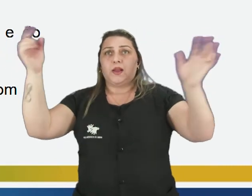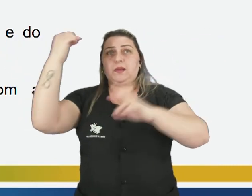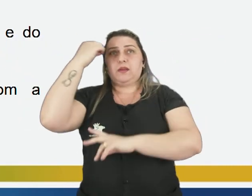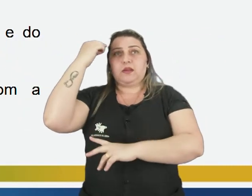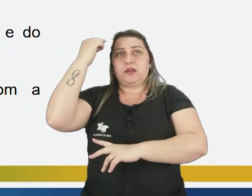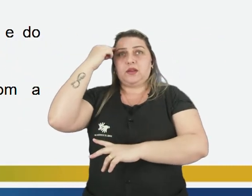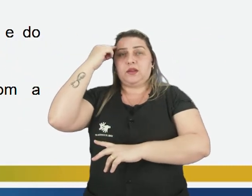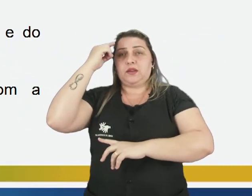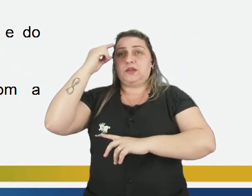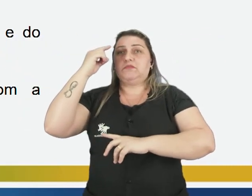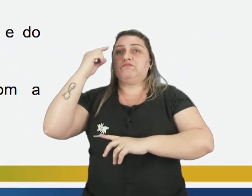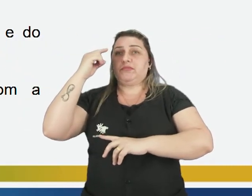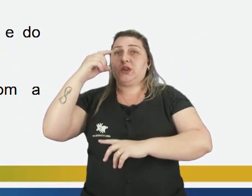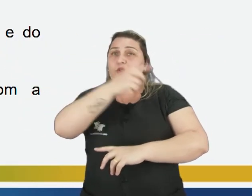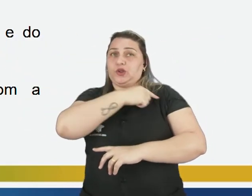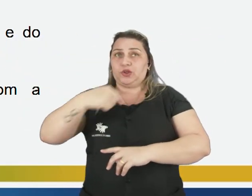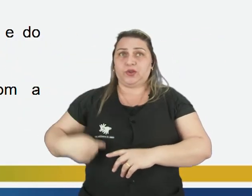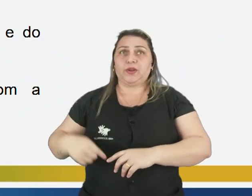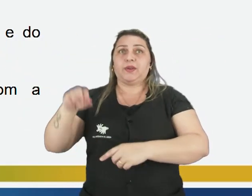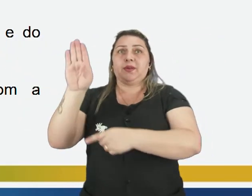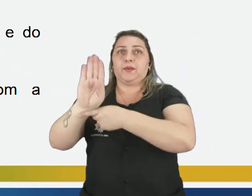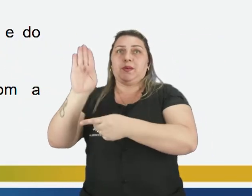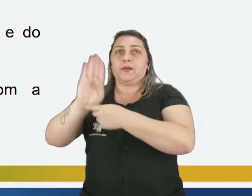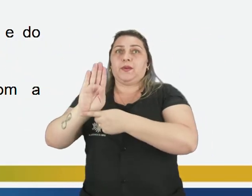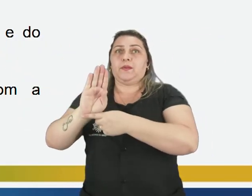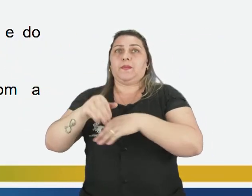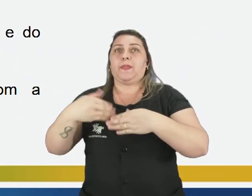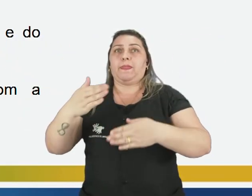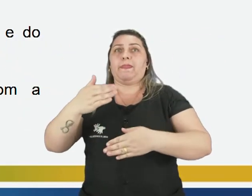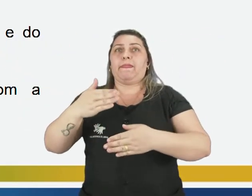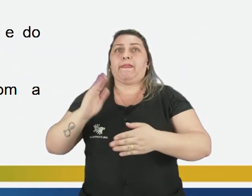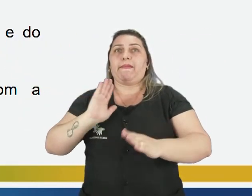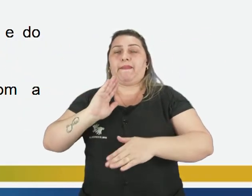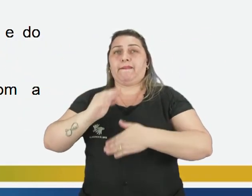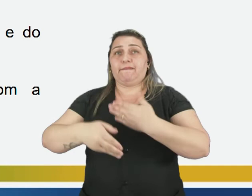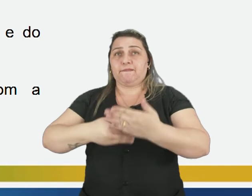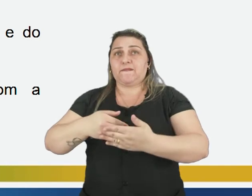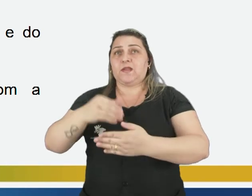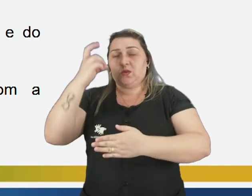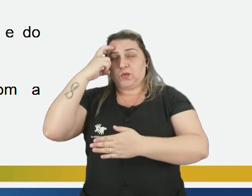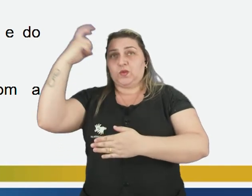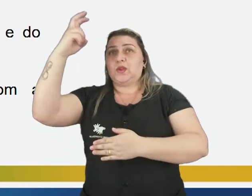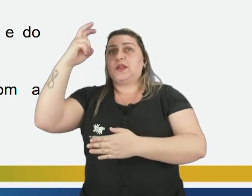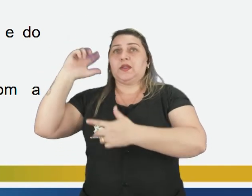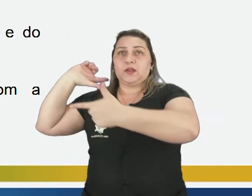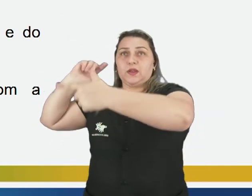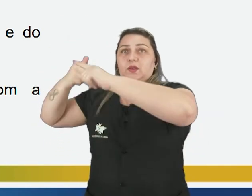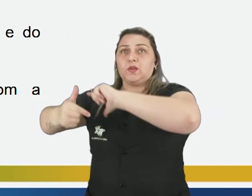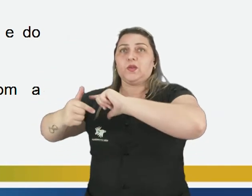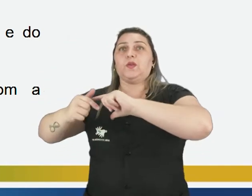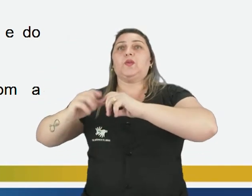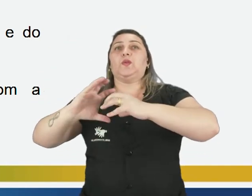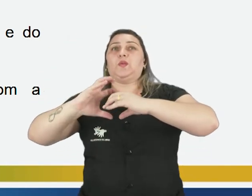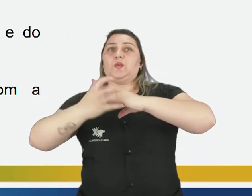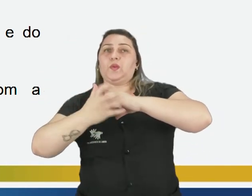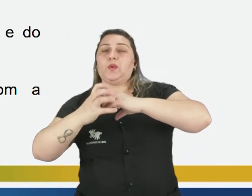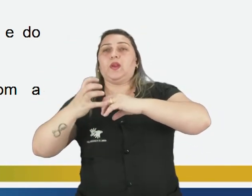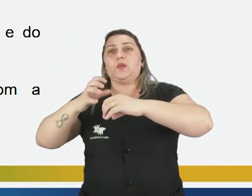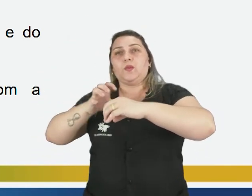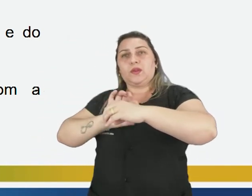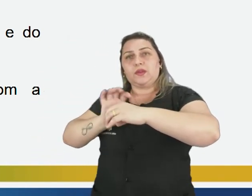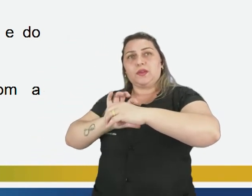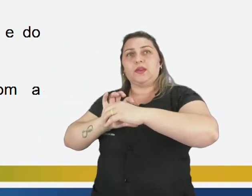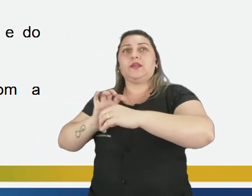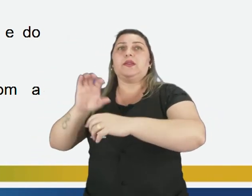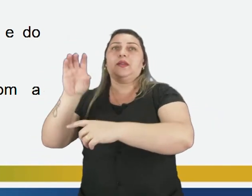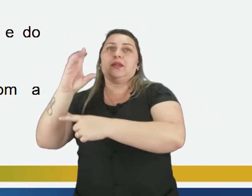de pensamento e de expressão na China. Letra B. Promover a integração das culturas tradicionais do Oriente e do